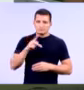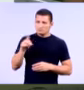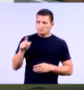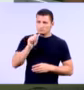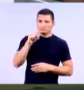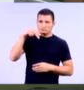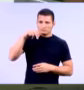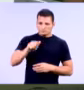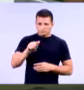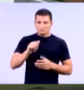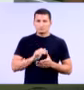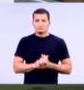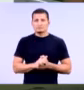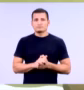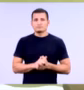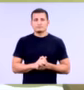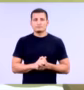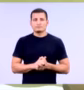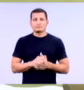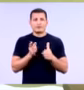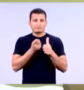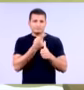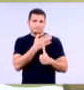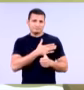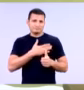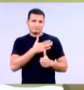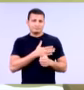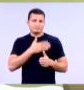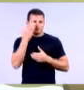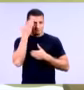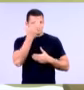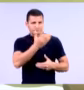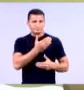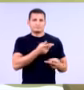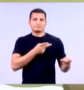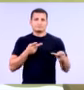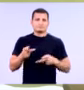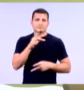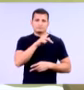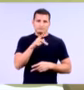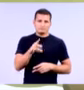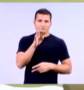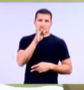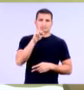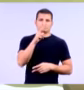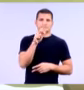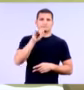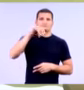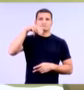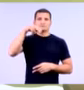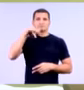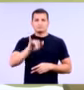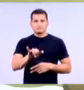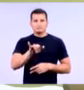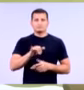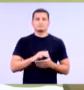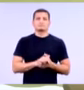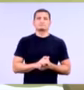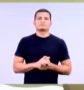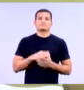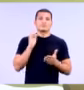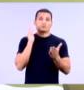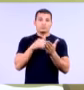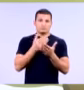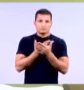Anabela? Bom, primeiro eu gostaria de agradecer o convite da professora Tayane por participar da última aula de revisão. Espero que eu não tenha cometido